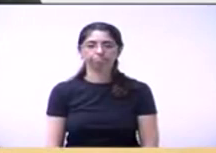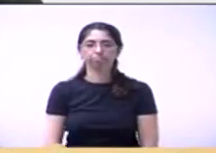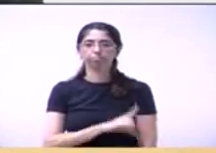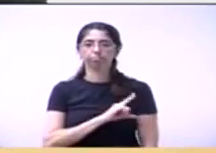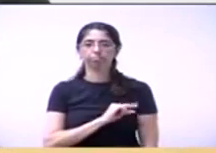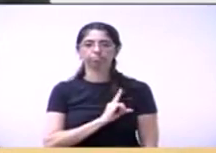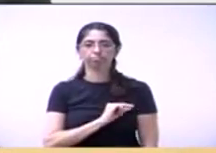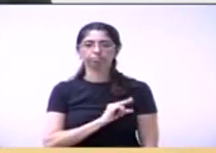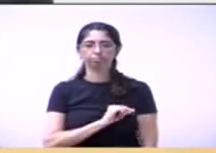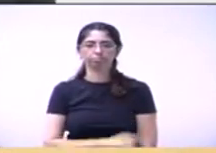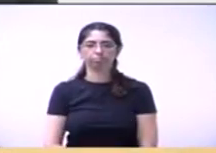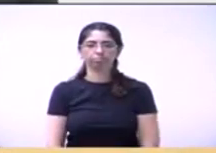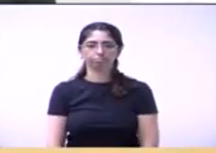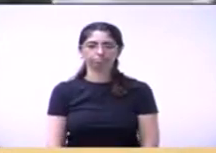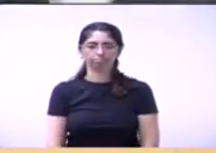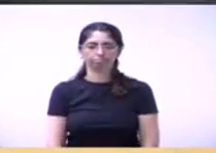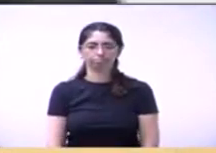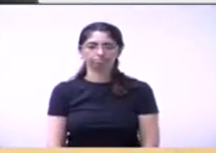Campos.